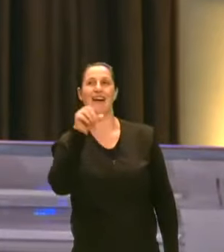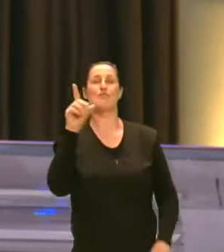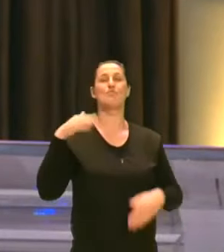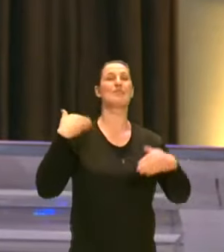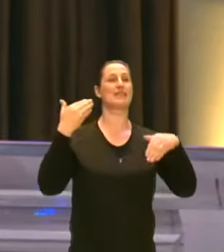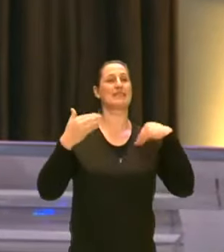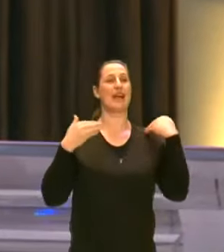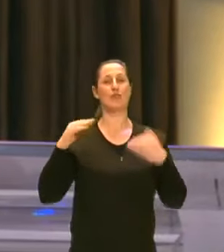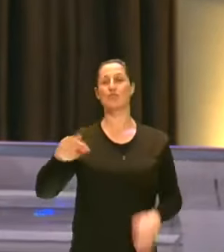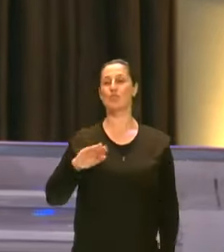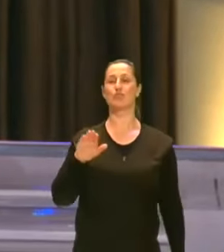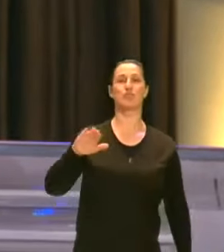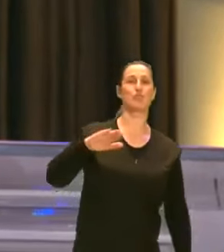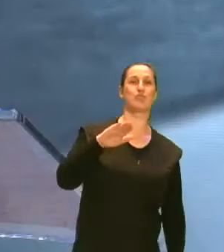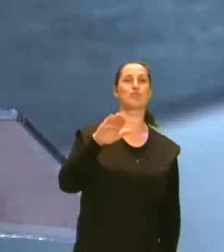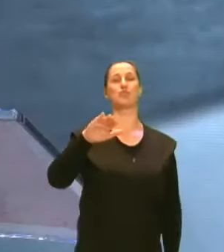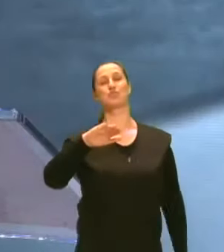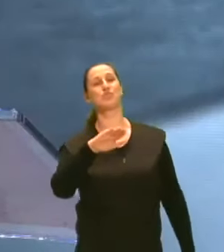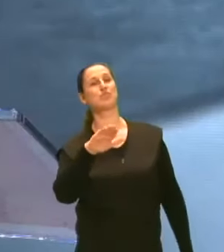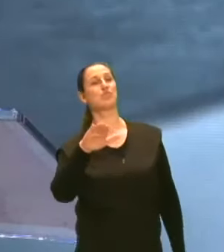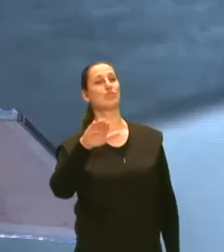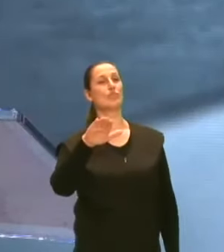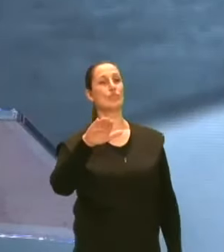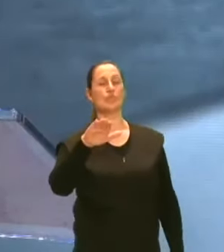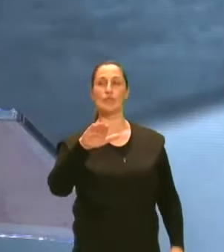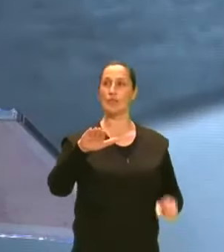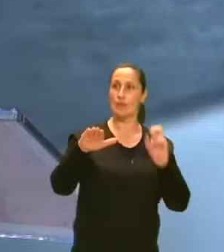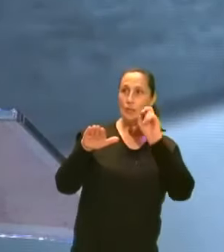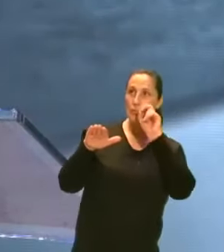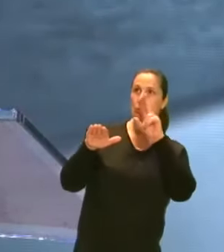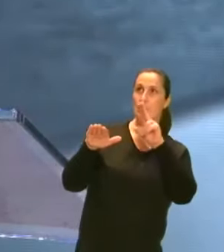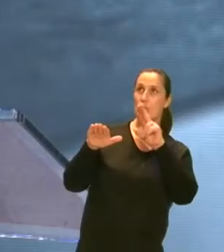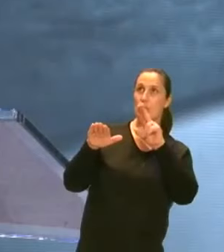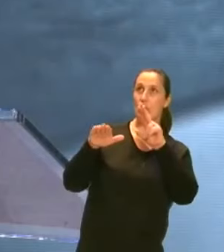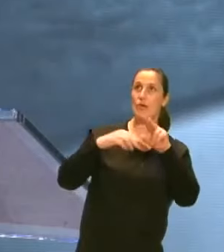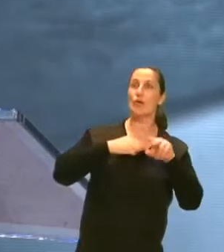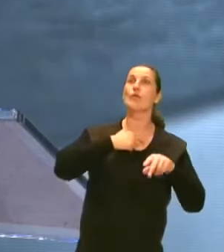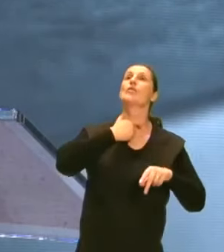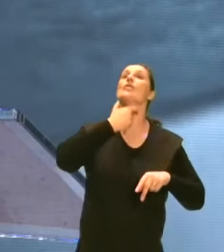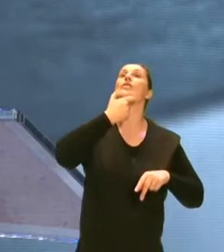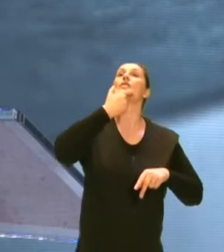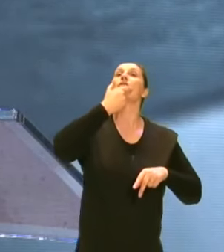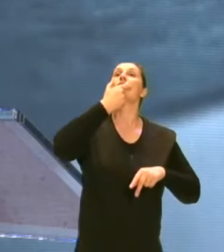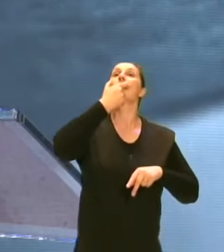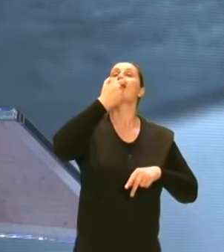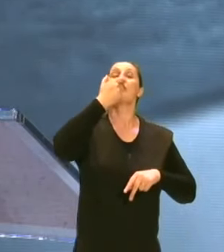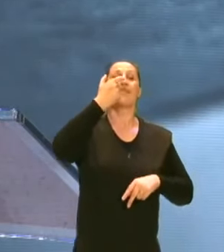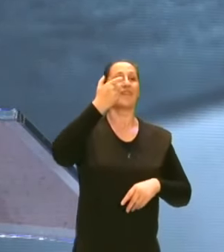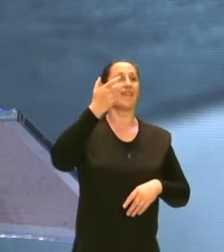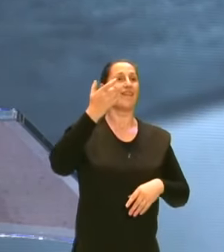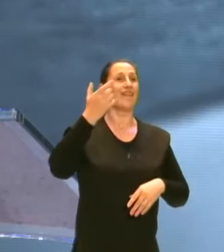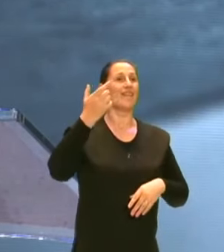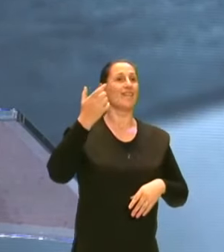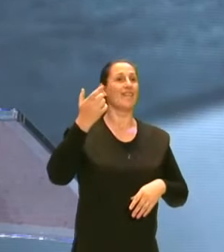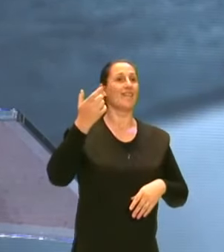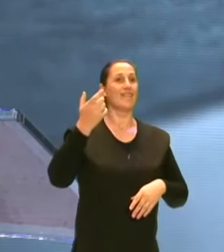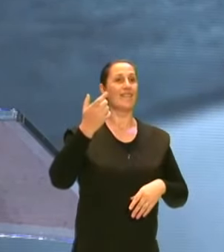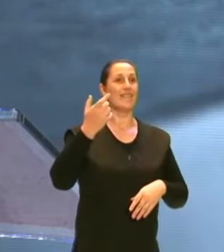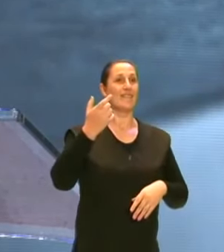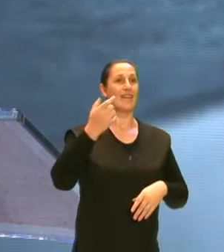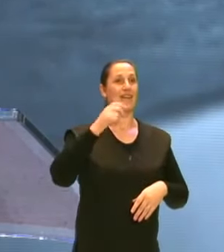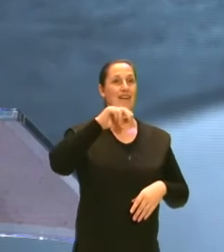Deus tão criativo. Ele faz a girafa grande, pescoçuda, com a língua